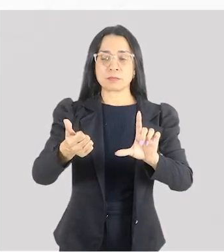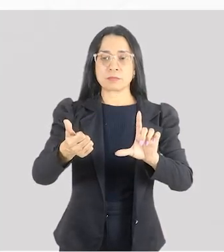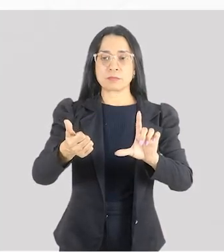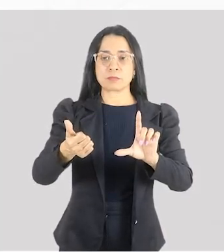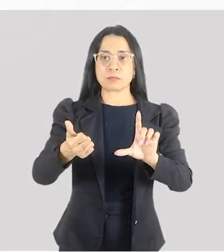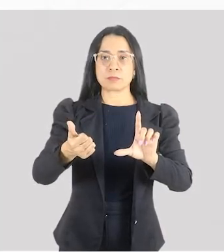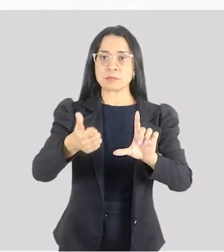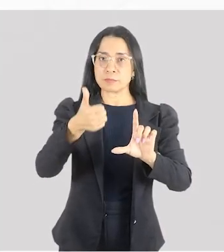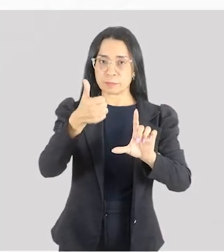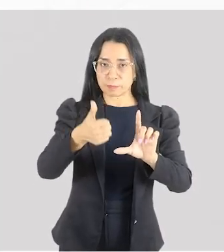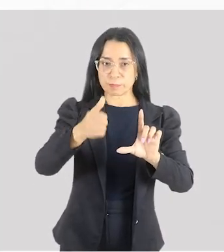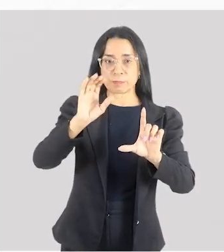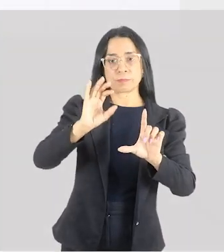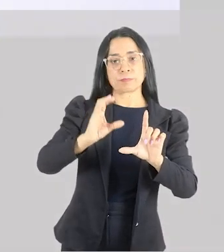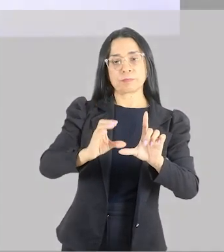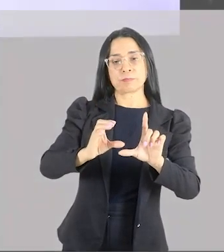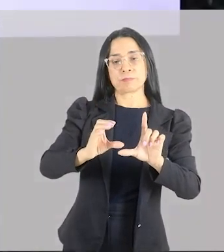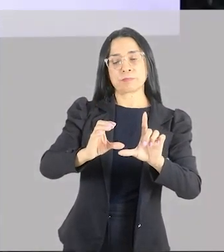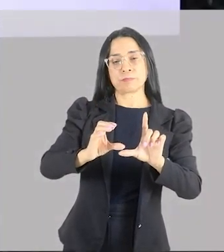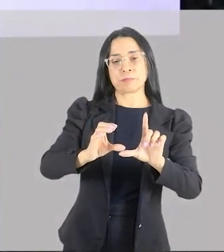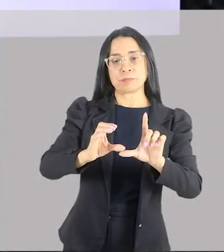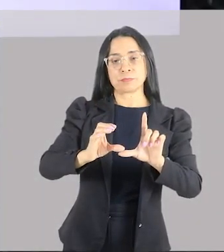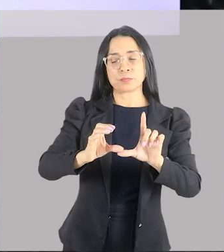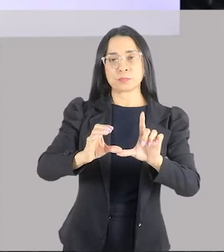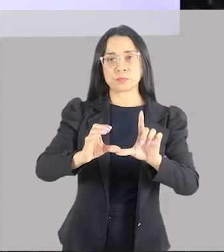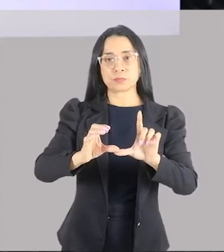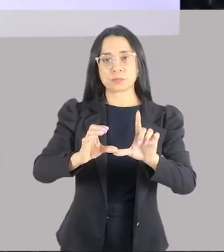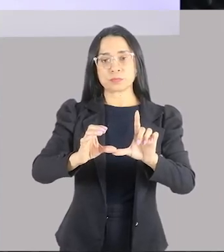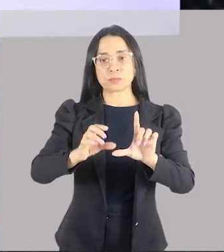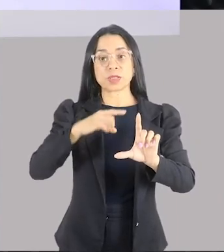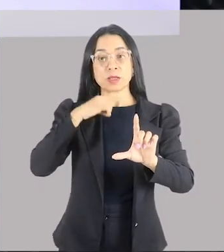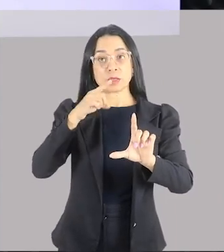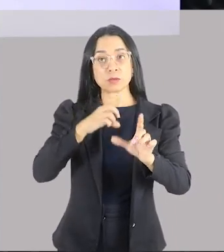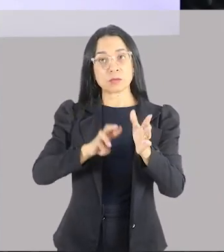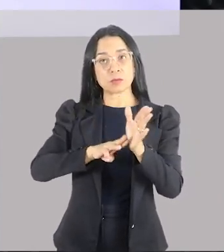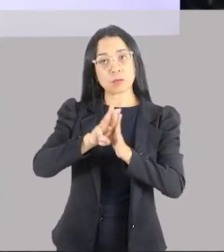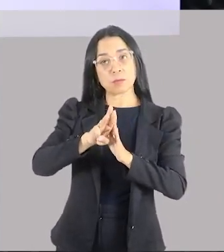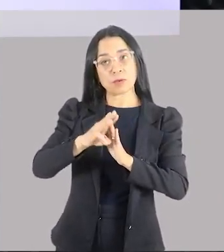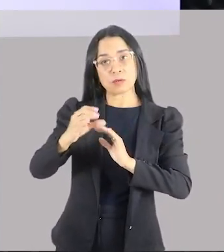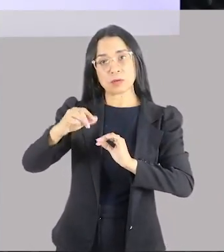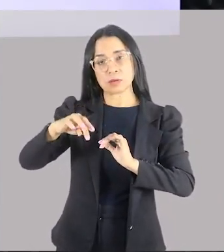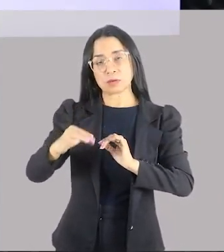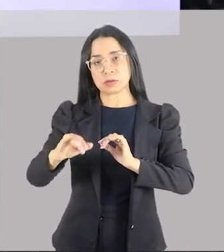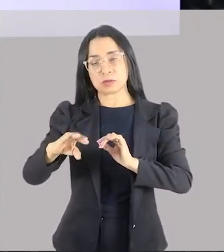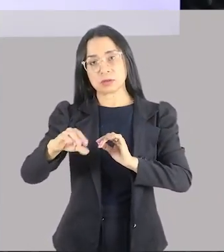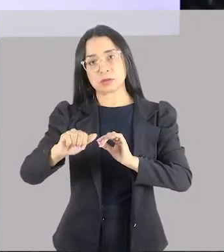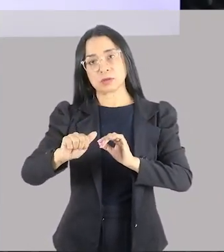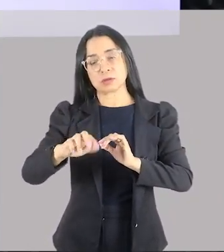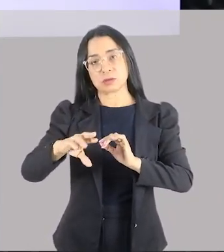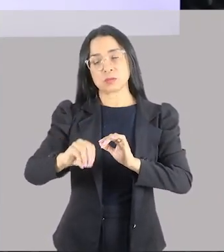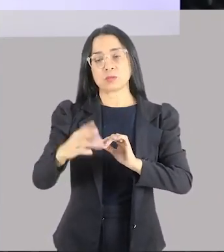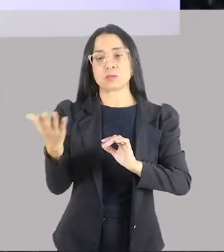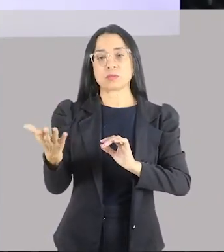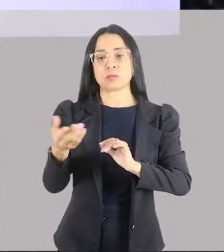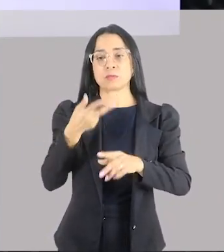e resposta vê na dúvida. A dúvida é um método cartesiano. Daí falar-se